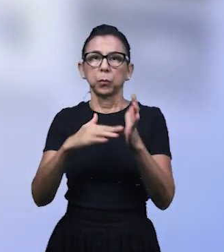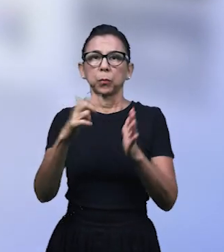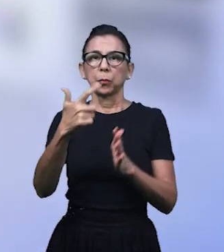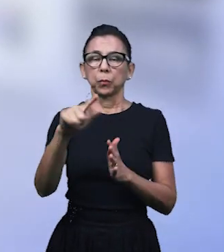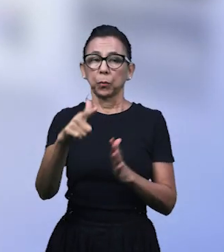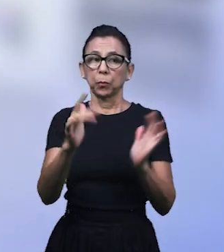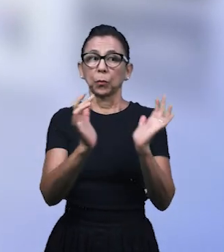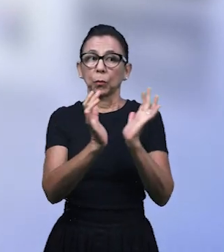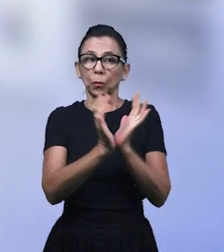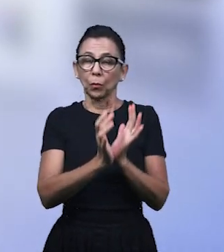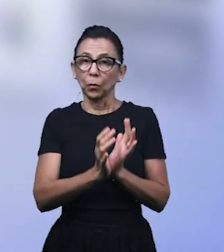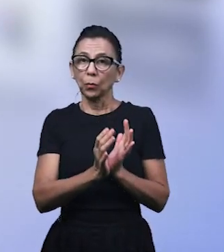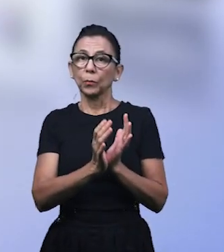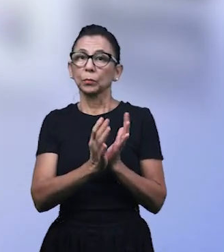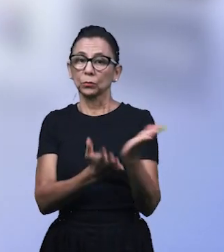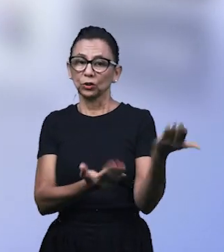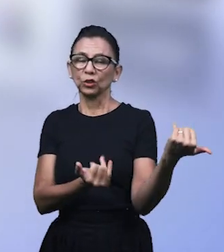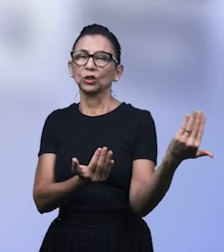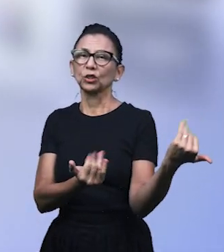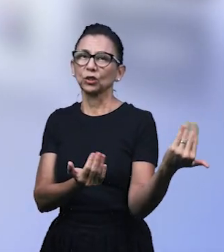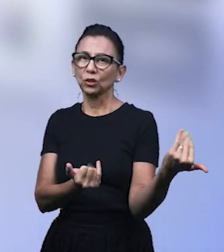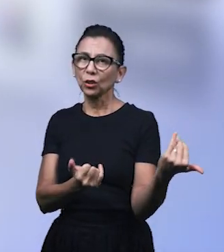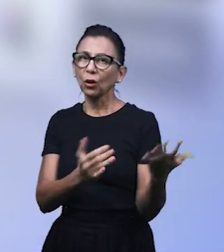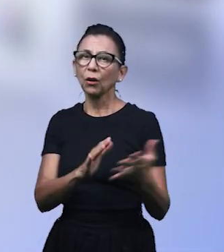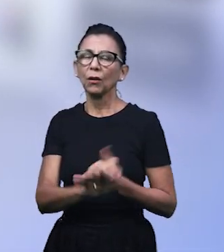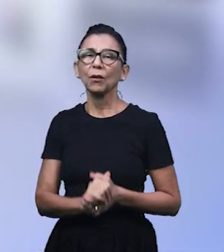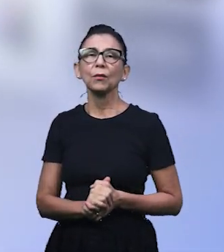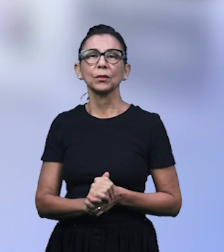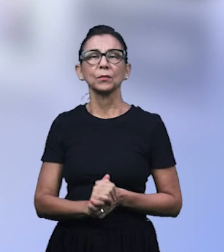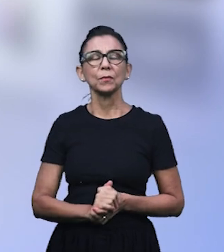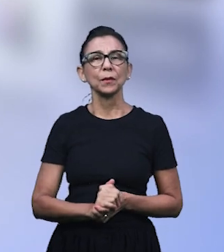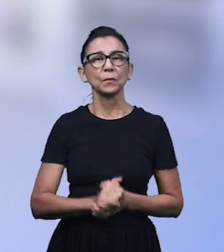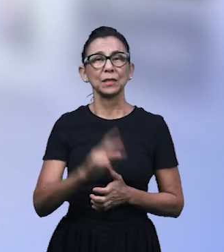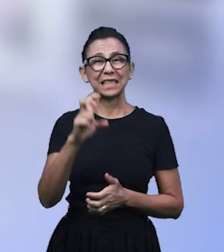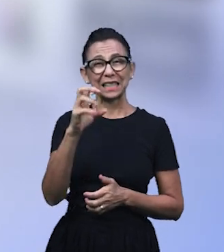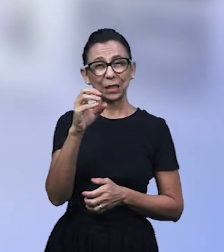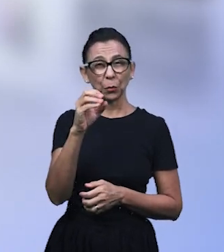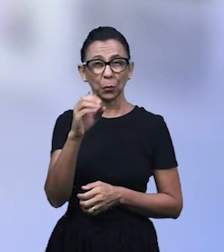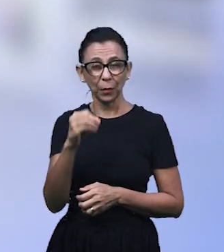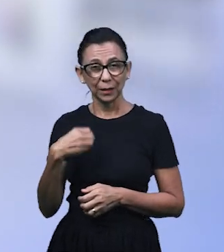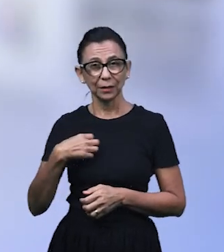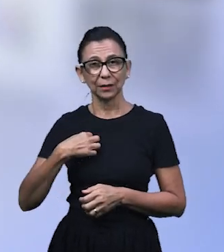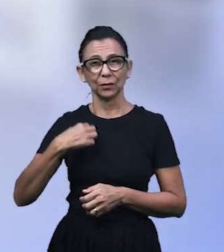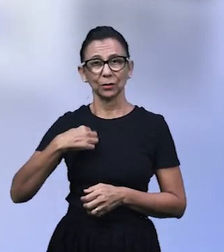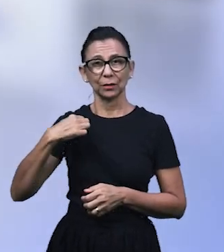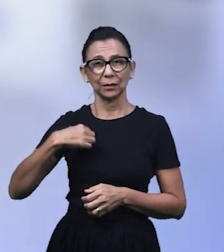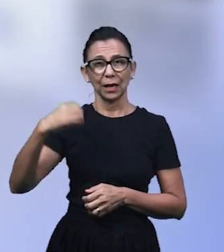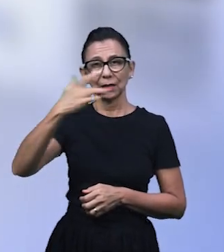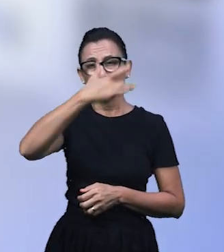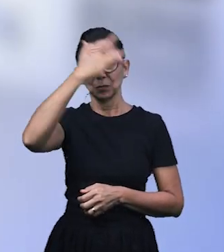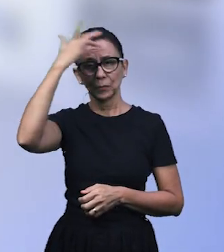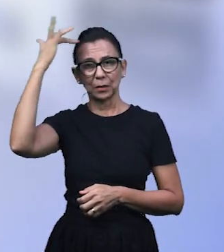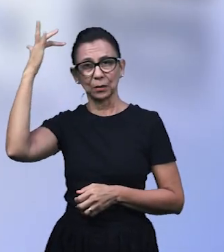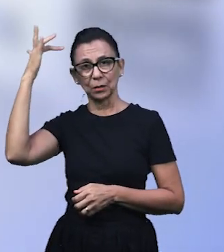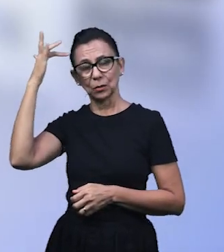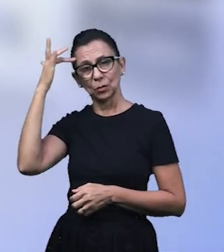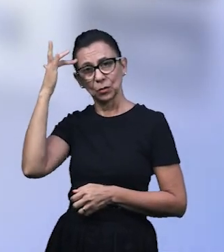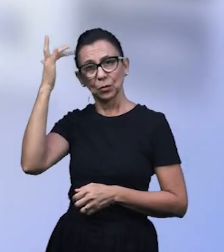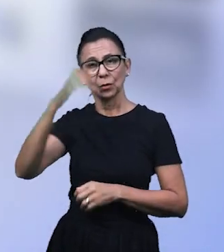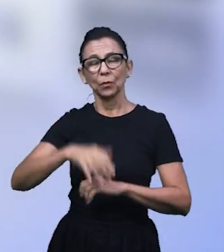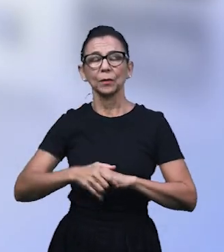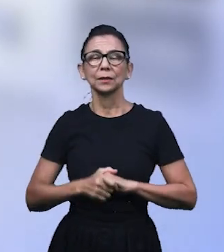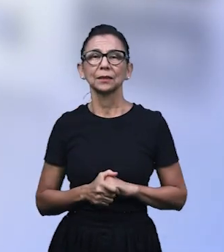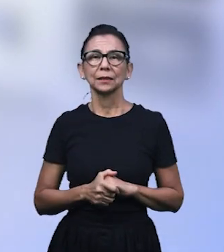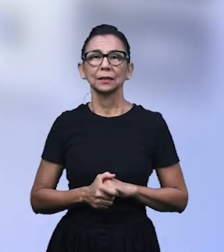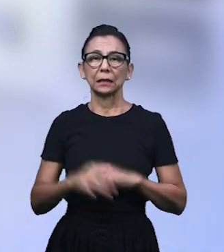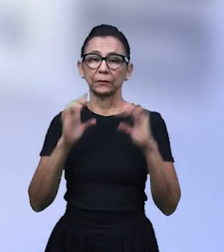Fronteiras. Programações evangelísticas levaram mais de 50 voluntários da Igreja Cristã Maranata do Espírito Santo ao sul da